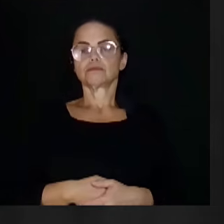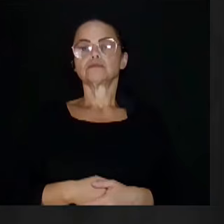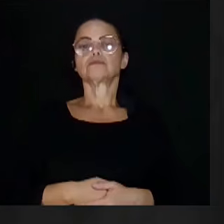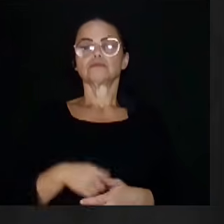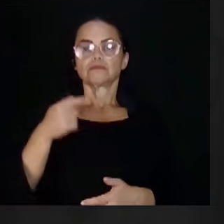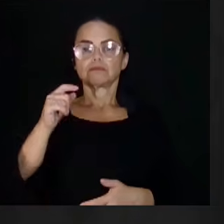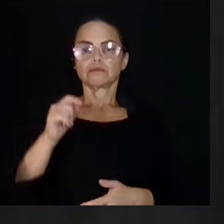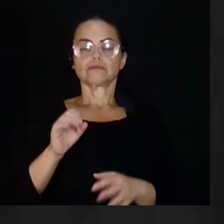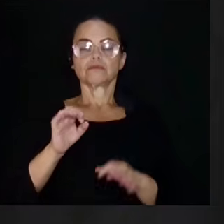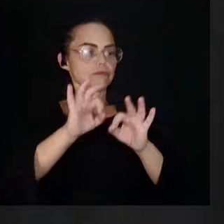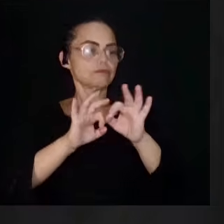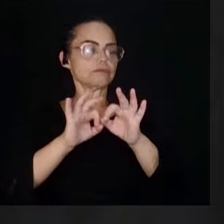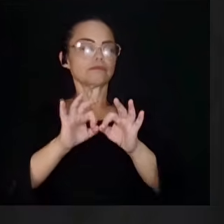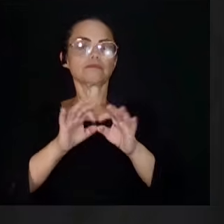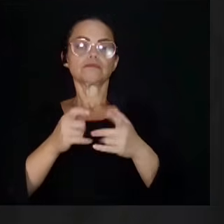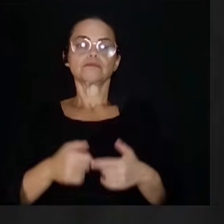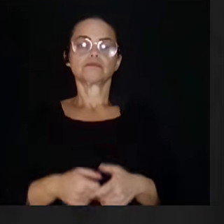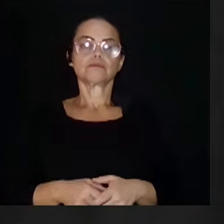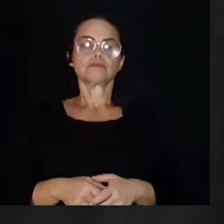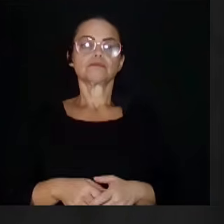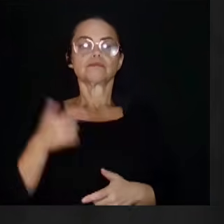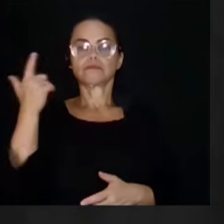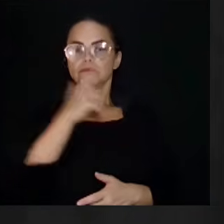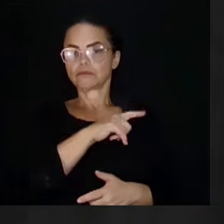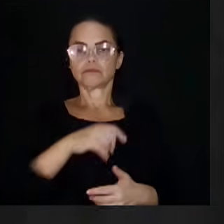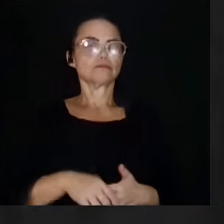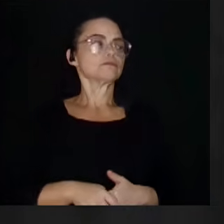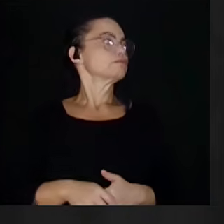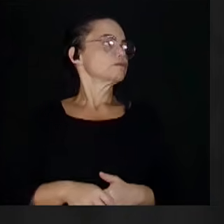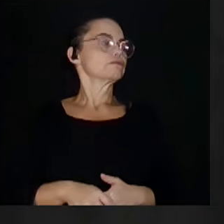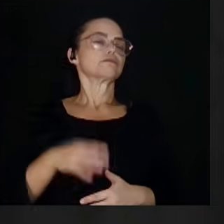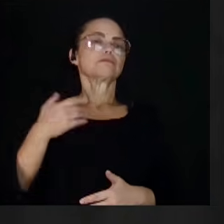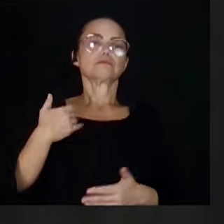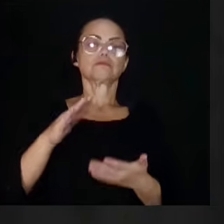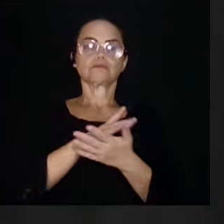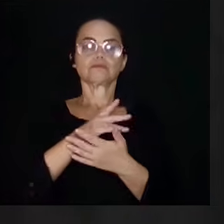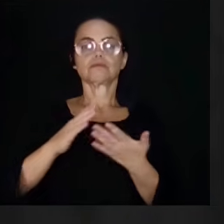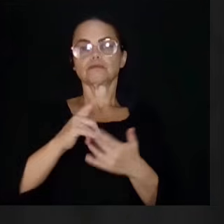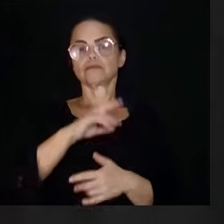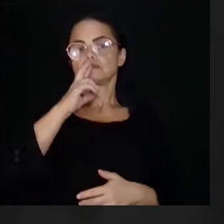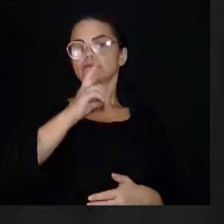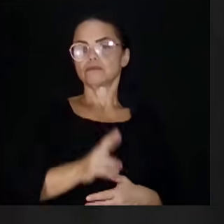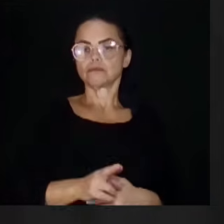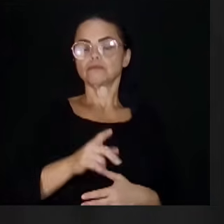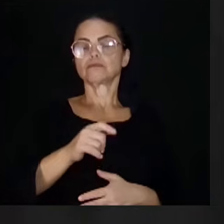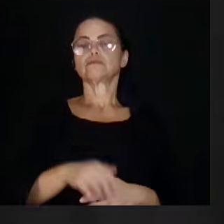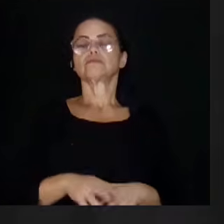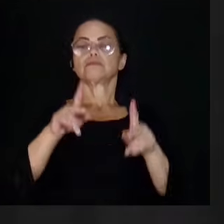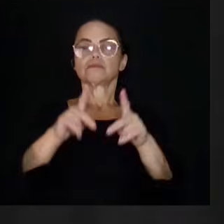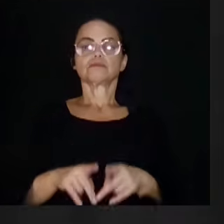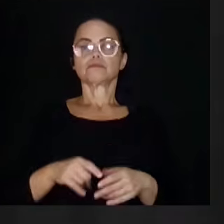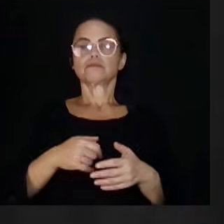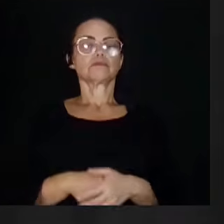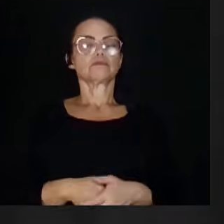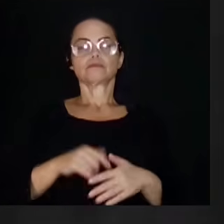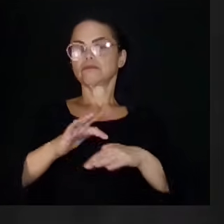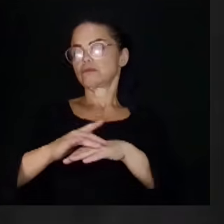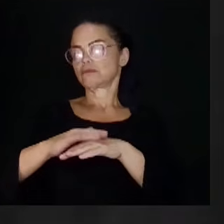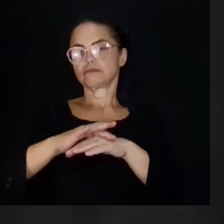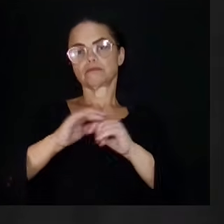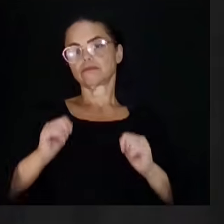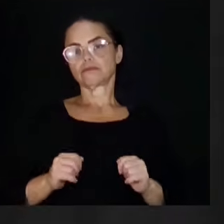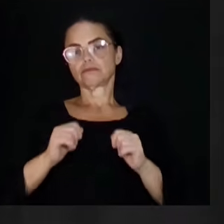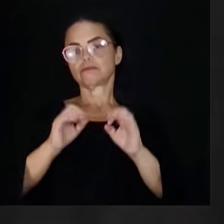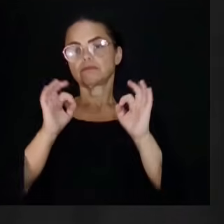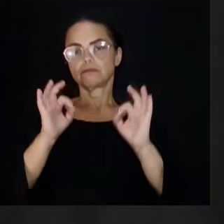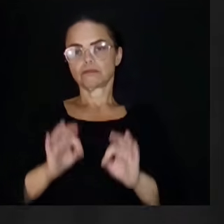organizar a ponto de conseguir dar algumas respostas para que essa população não adoeça mais, para que essa população seja de fato